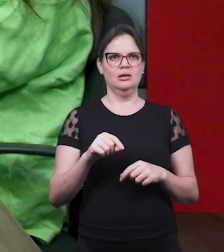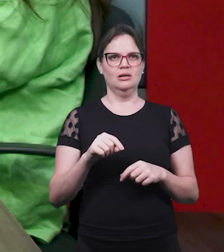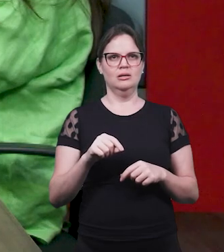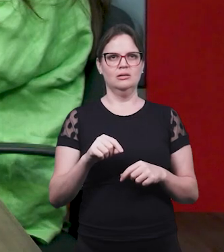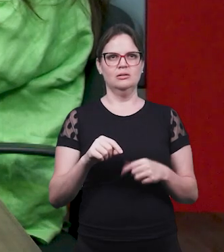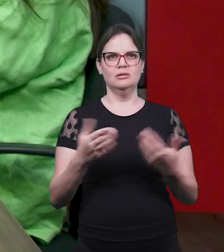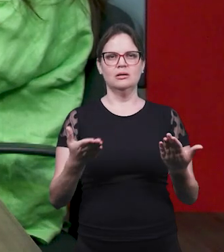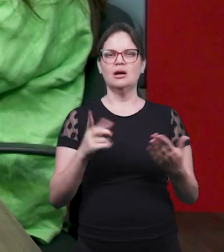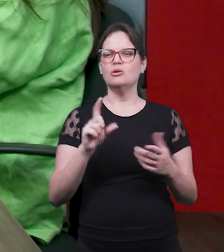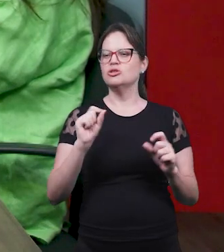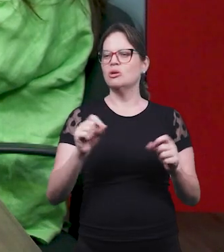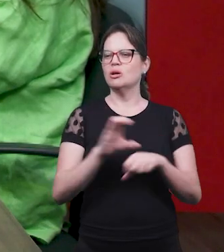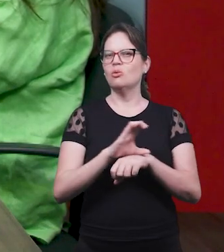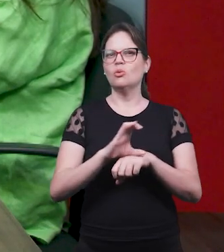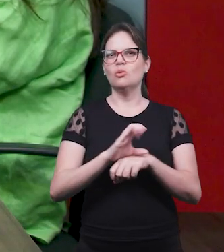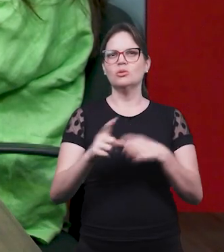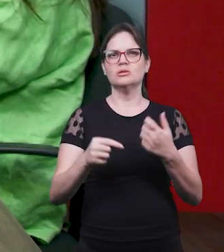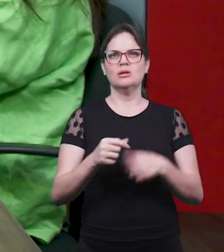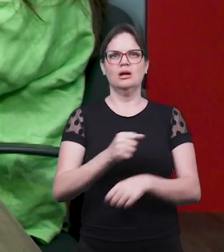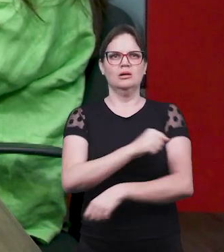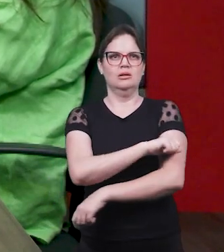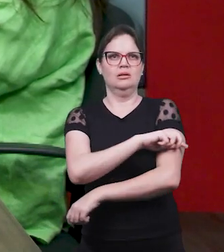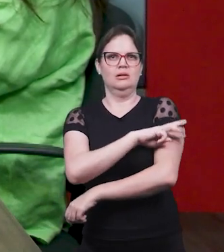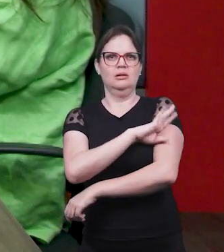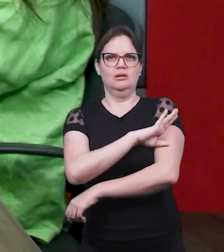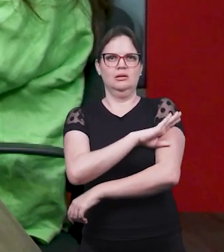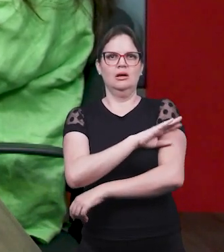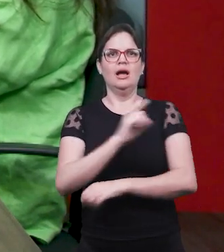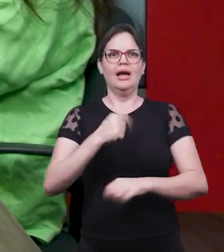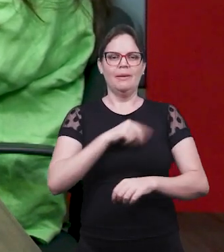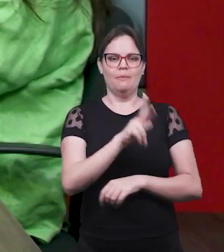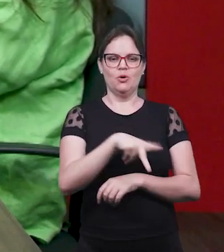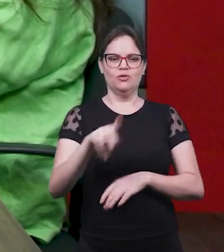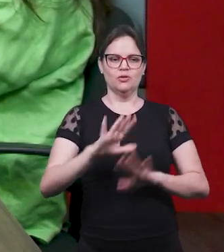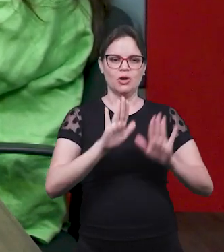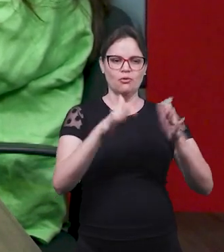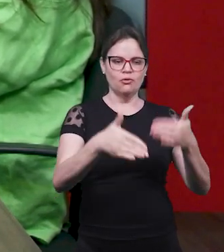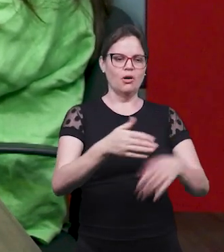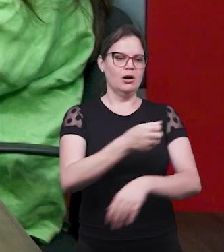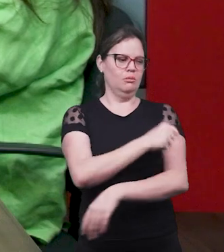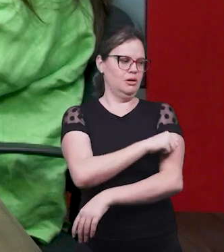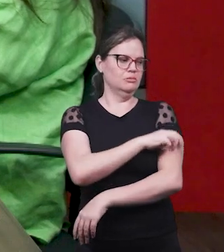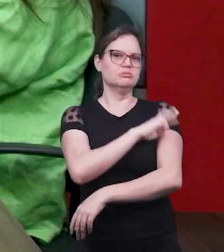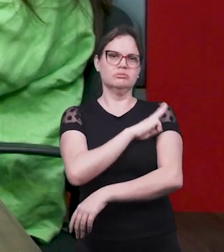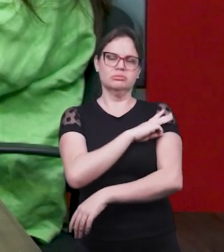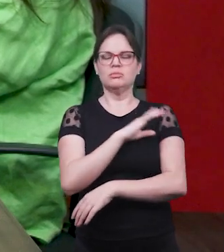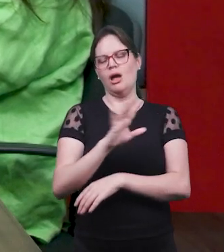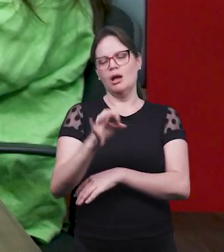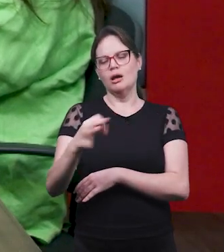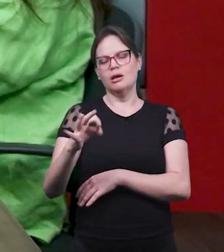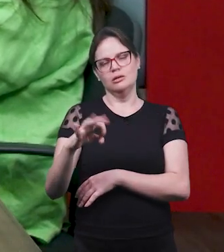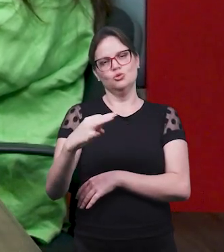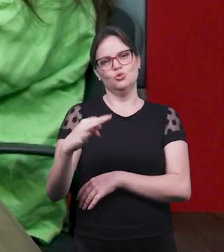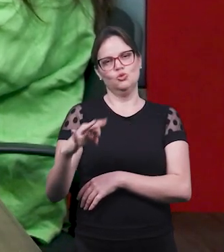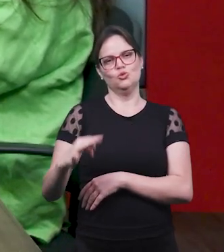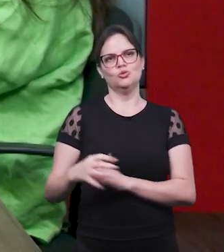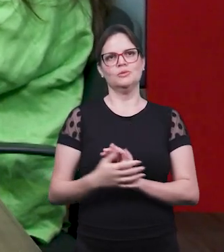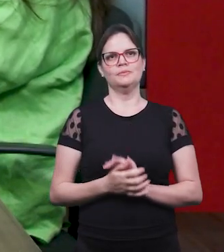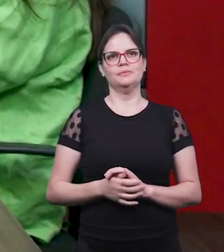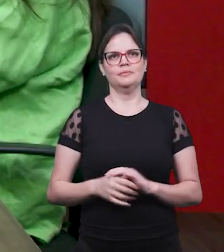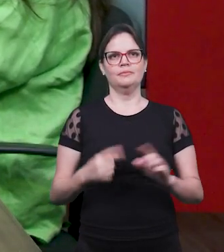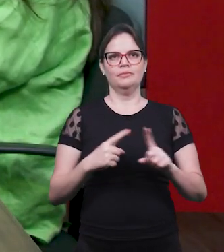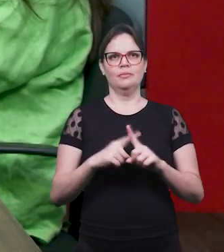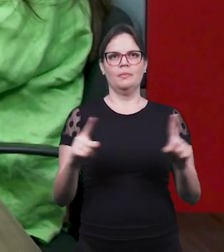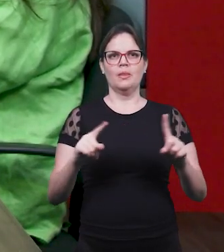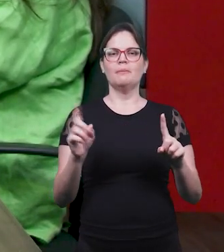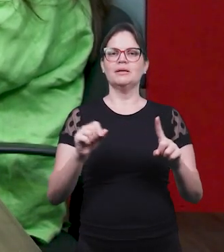médio. Ensino fundamental Não, médio. ou magistério? Dar aula para ensino fundamental. Seria para dar Isso. aula para ensino fundamental. Exatamente. Mas era um